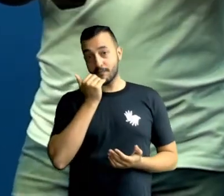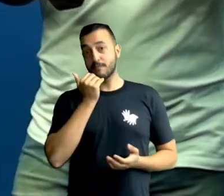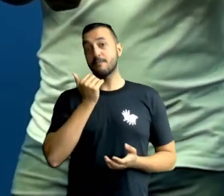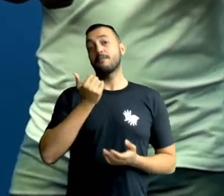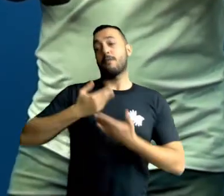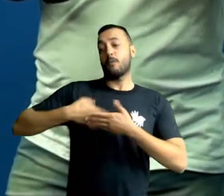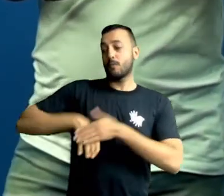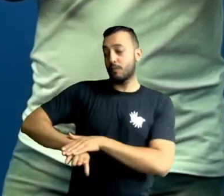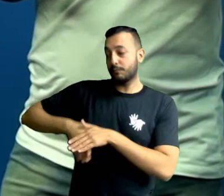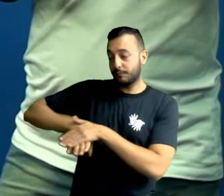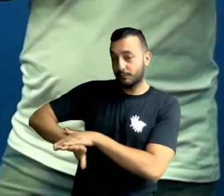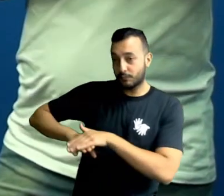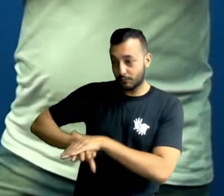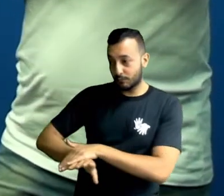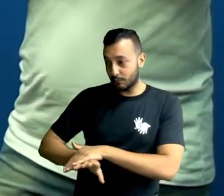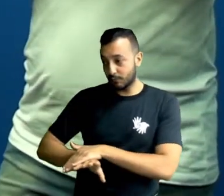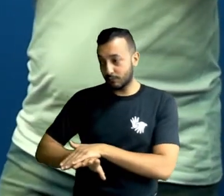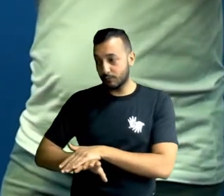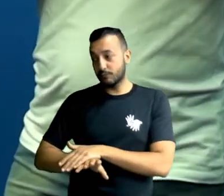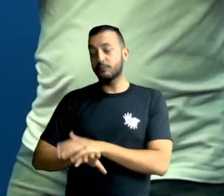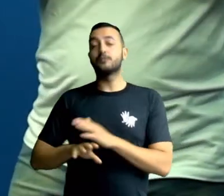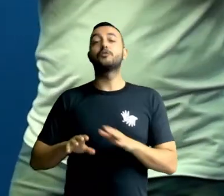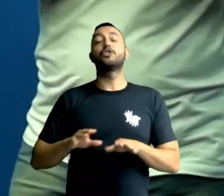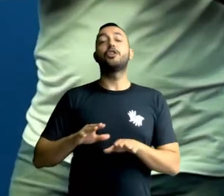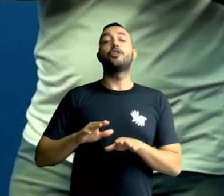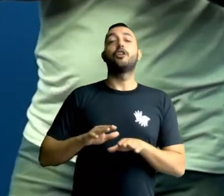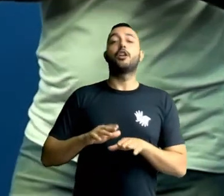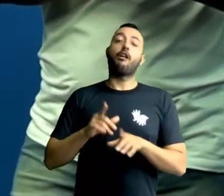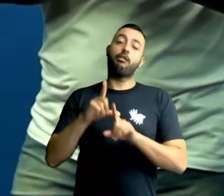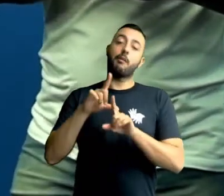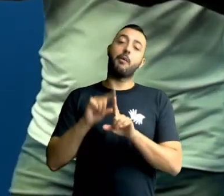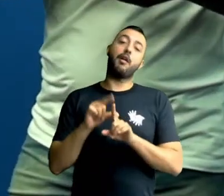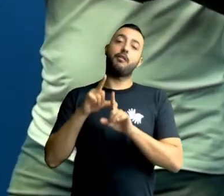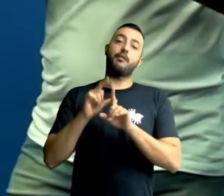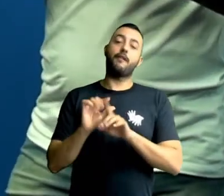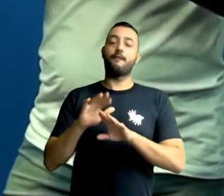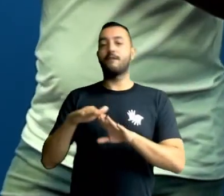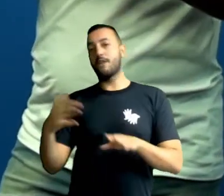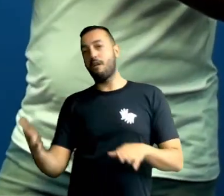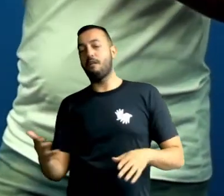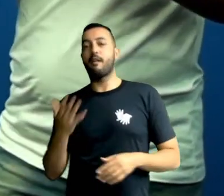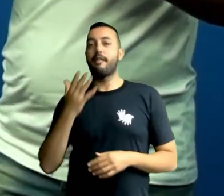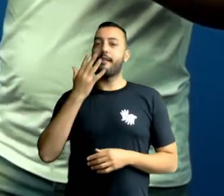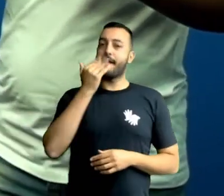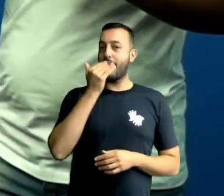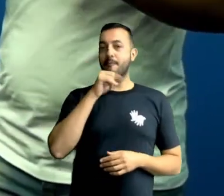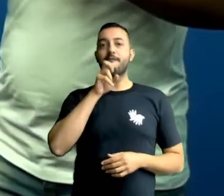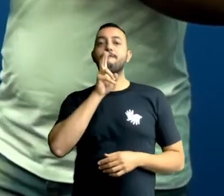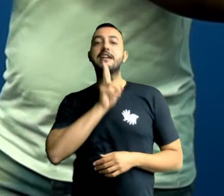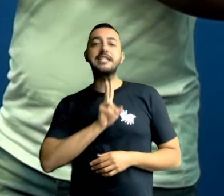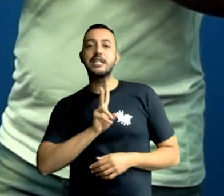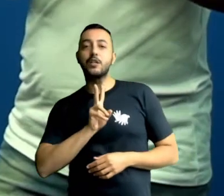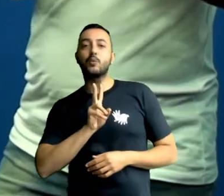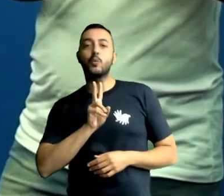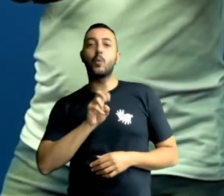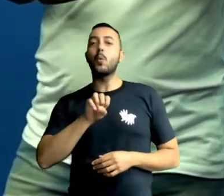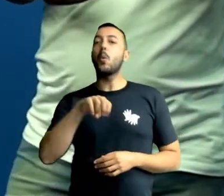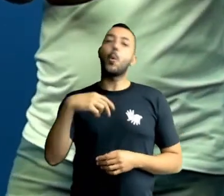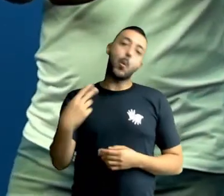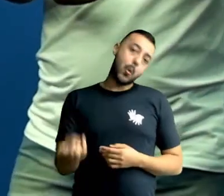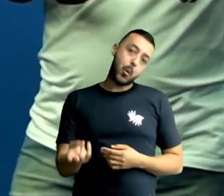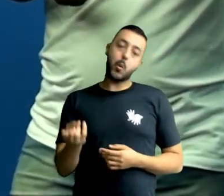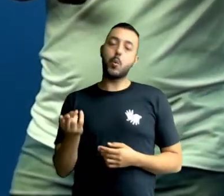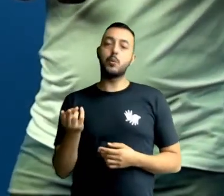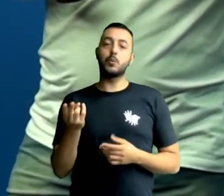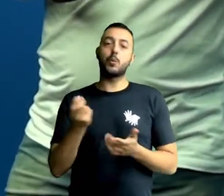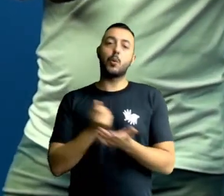alimentos armazenados de fora da temperatura correta, alimentos vencidos, alimentos comprados